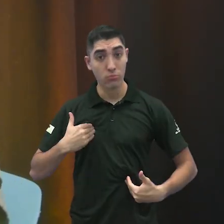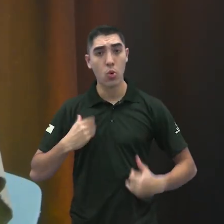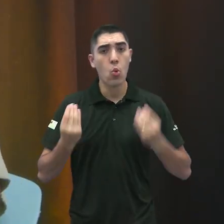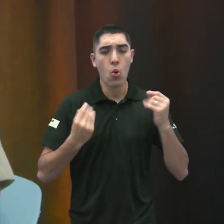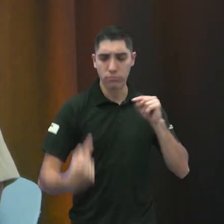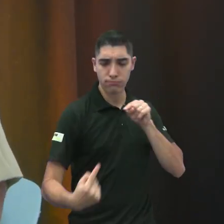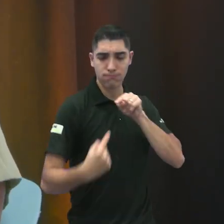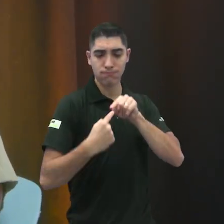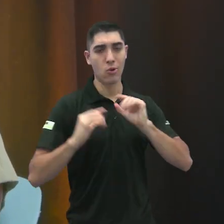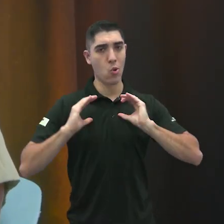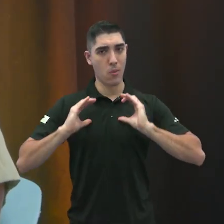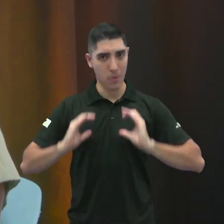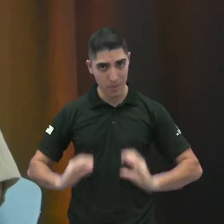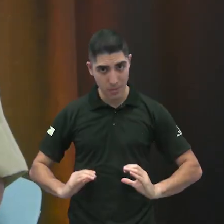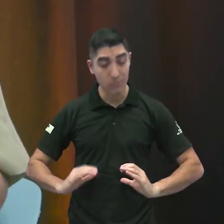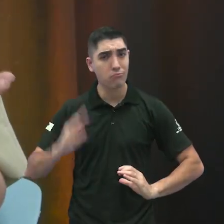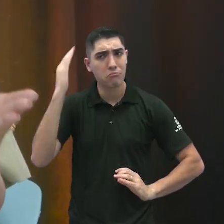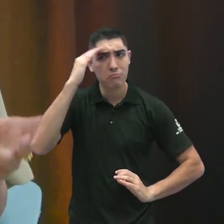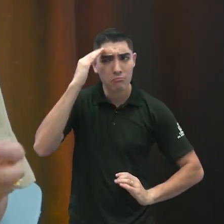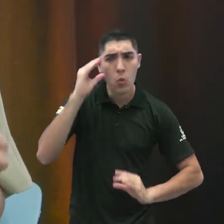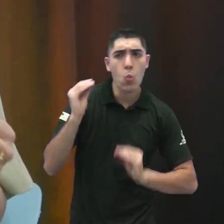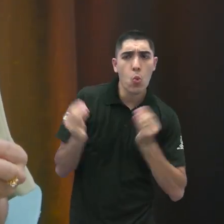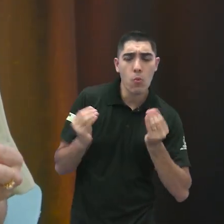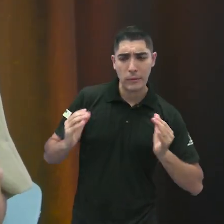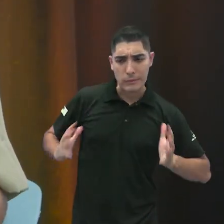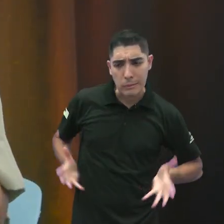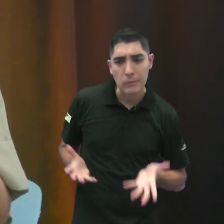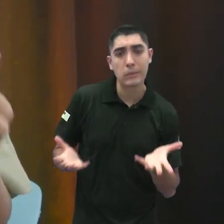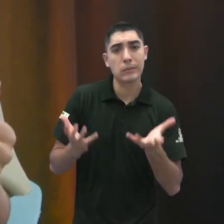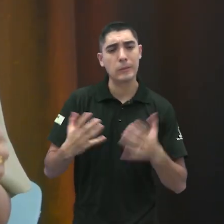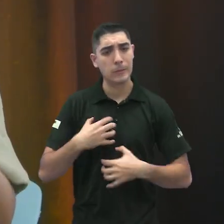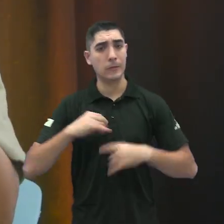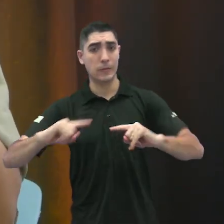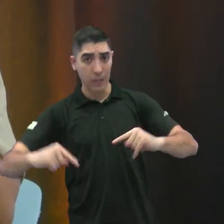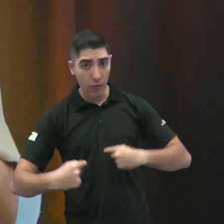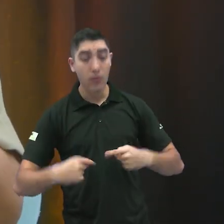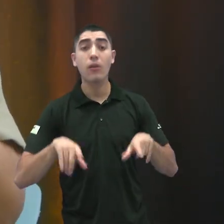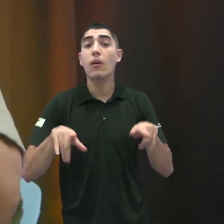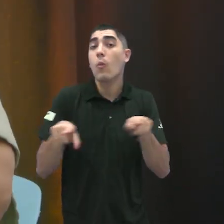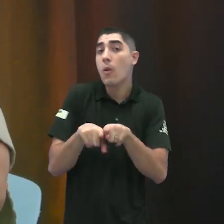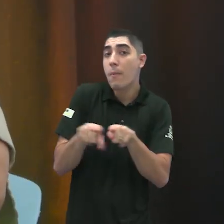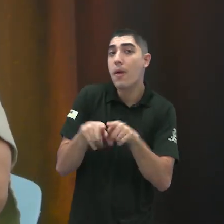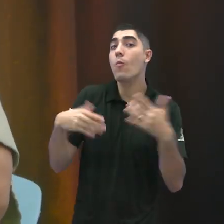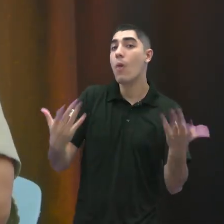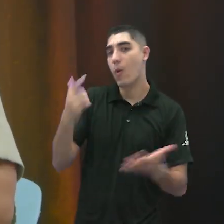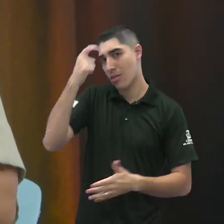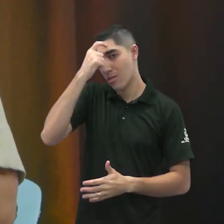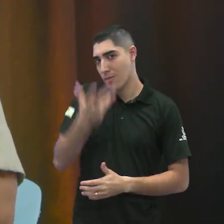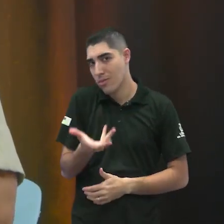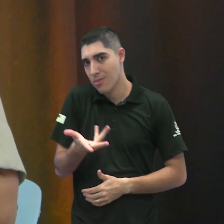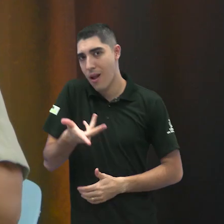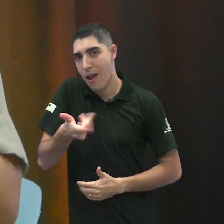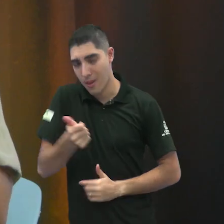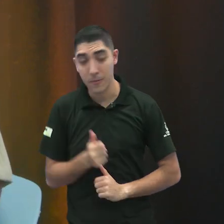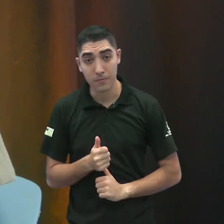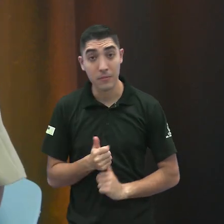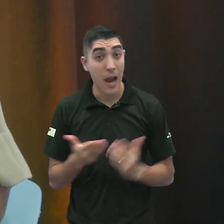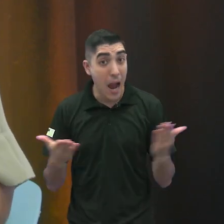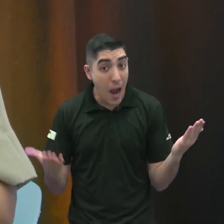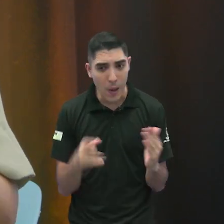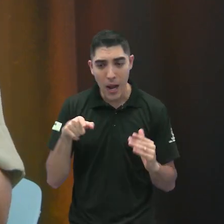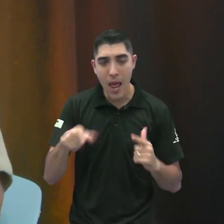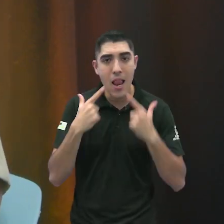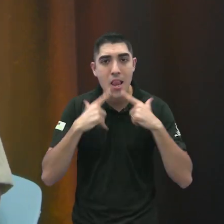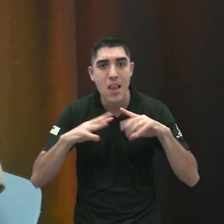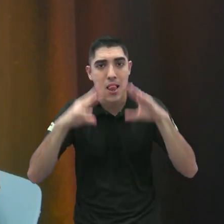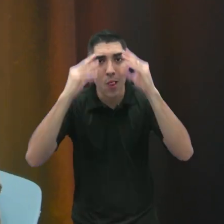nossos padrões de comportamento, entendendo as motivações, os desafios e os talentos que se manifestam em cada um. Vamos